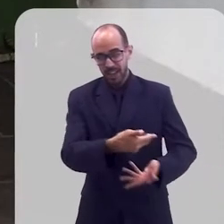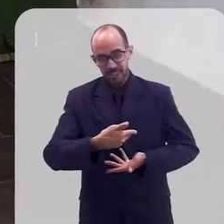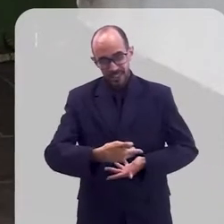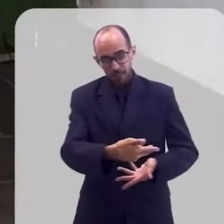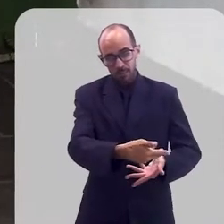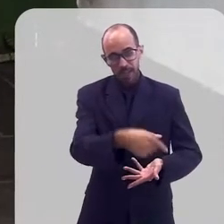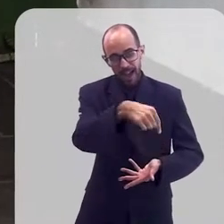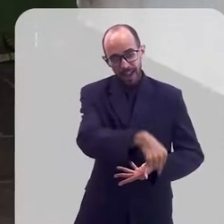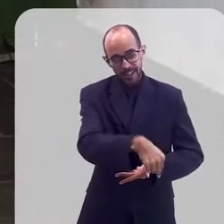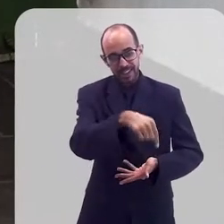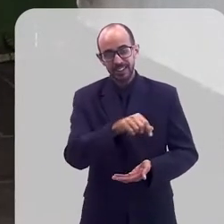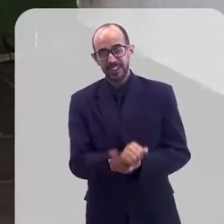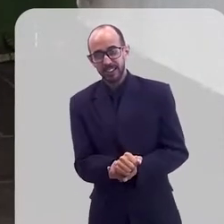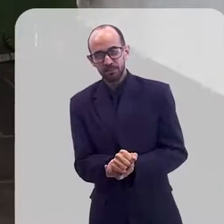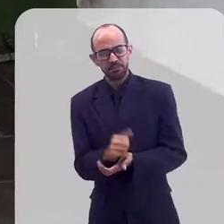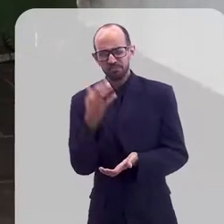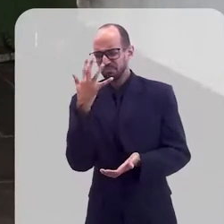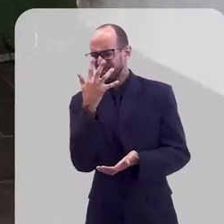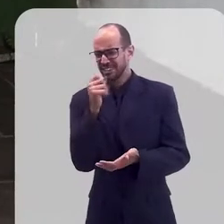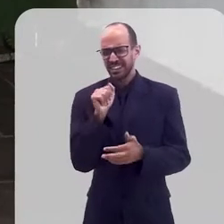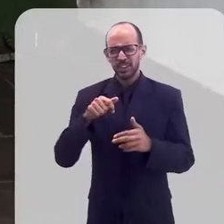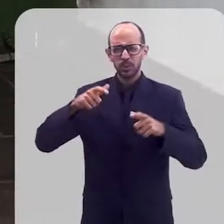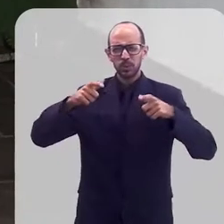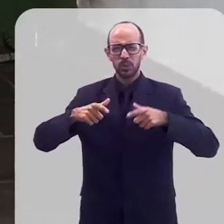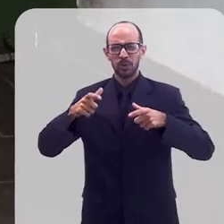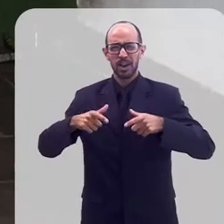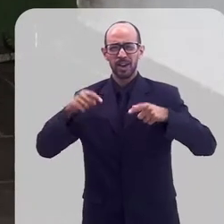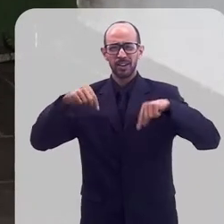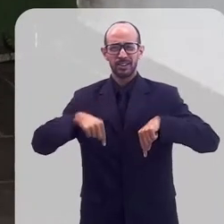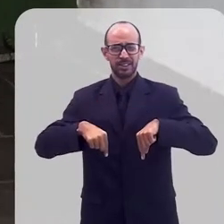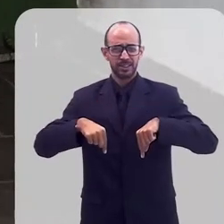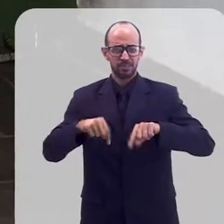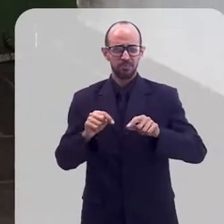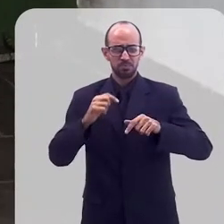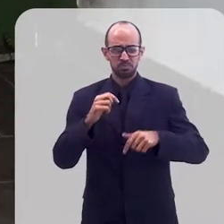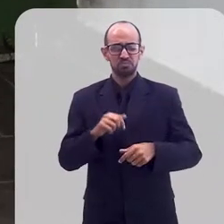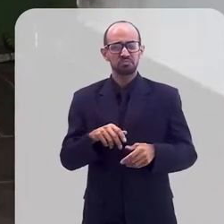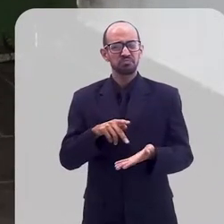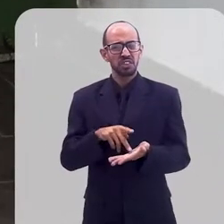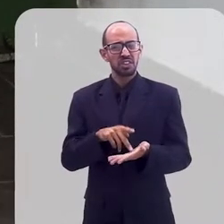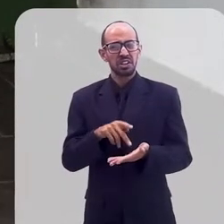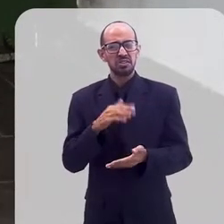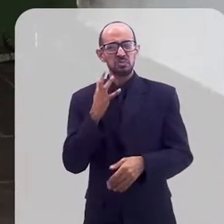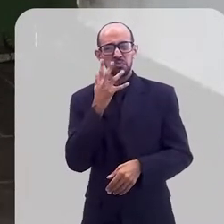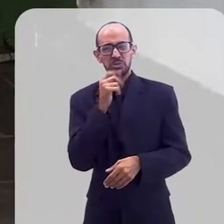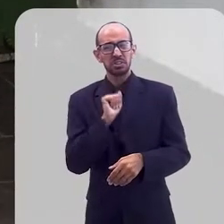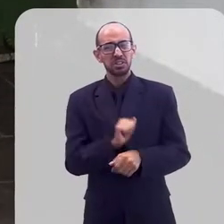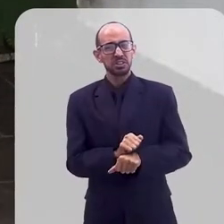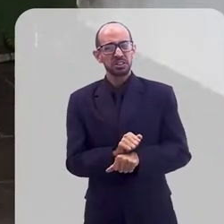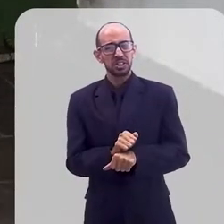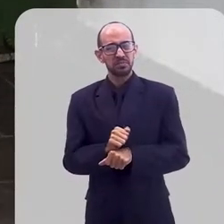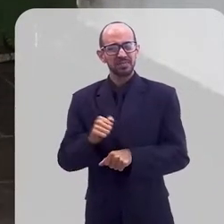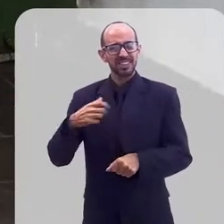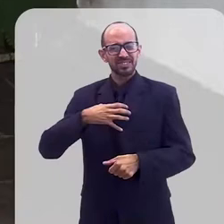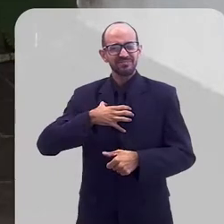receber. Lindo seu espaço. Muito bonito, que